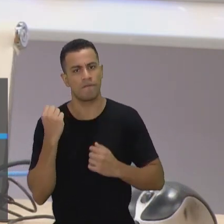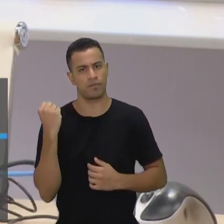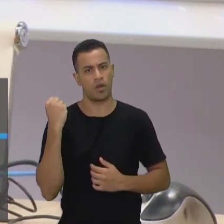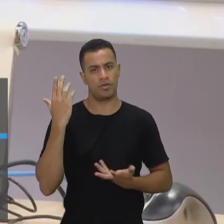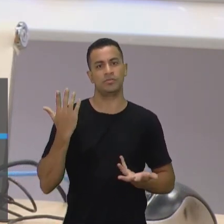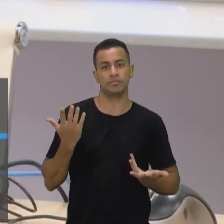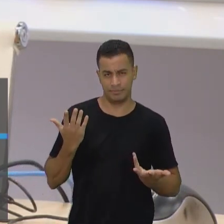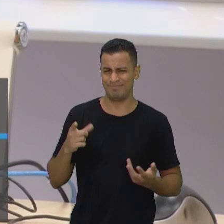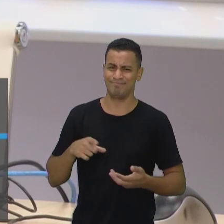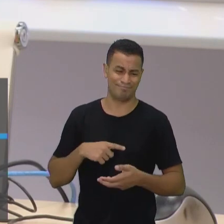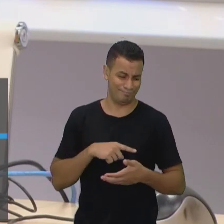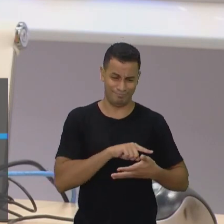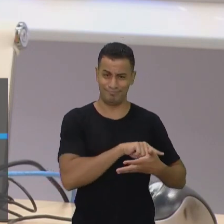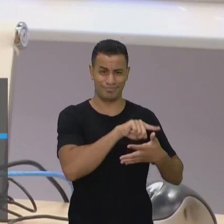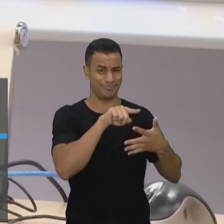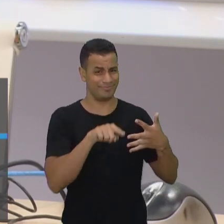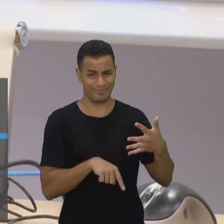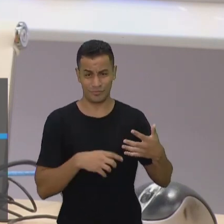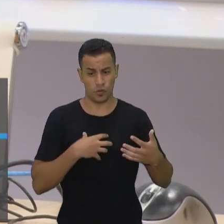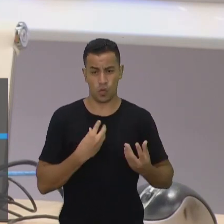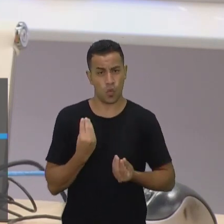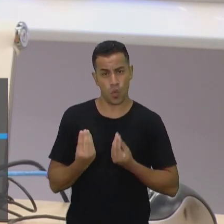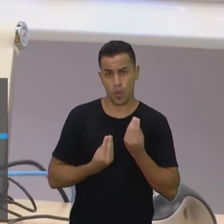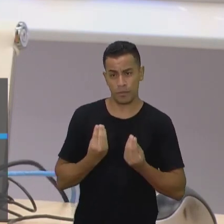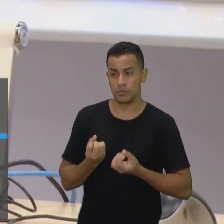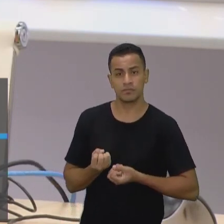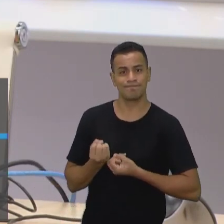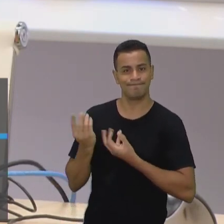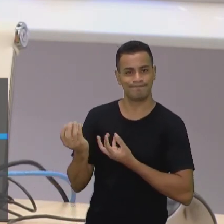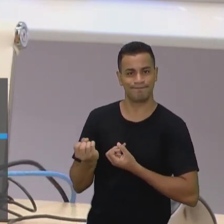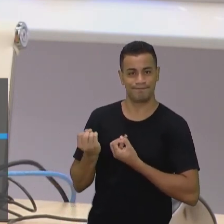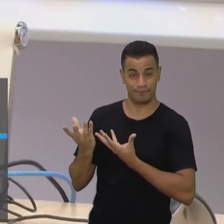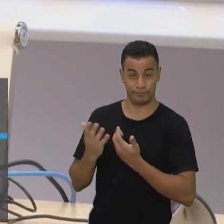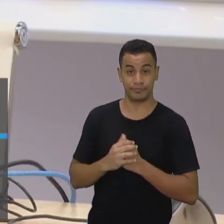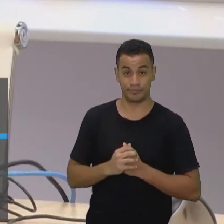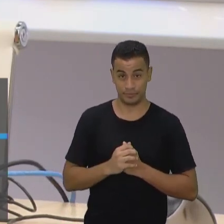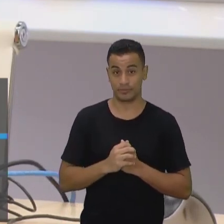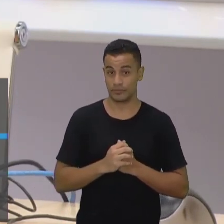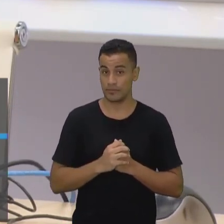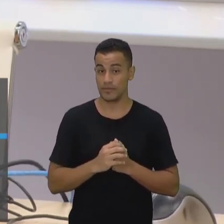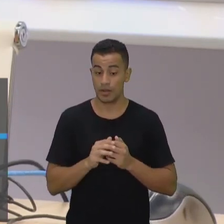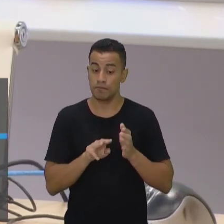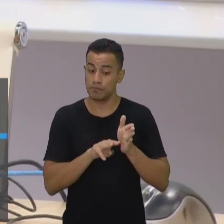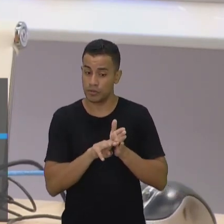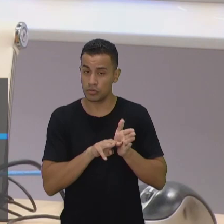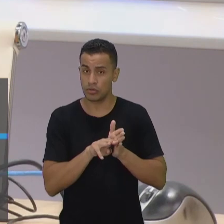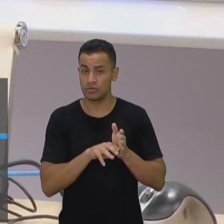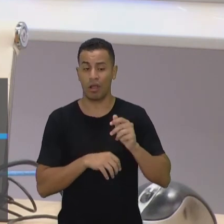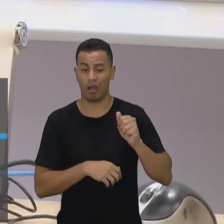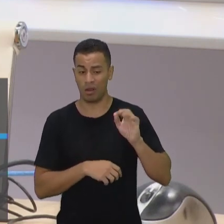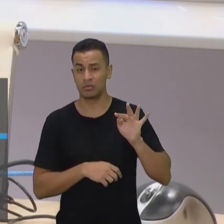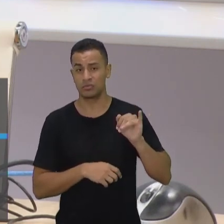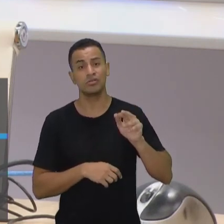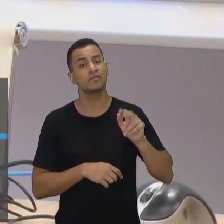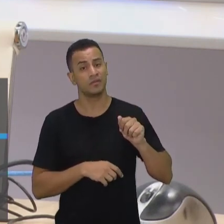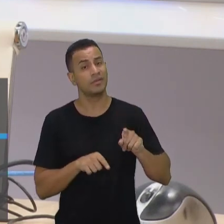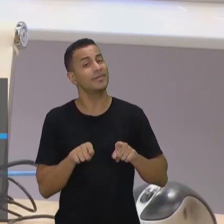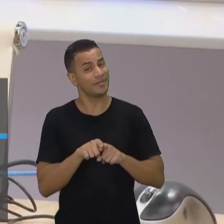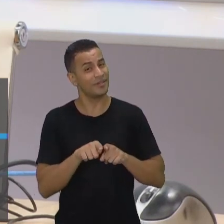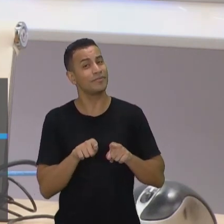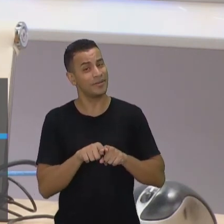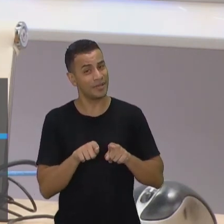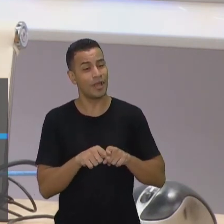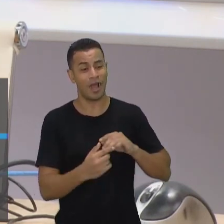conteúdo. E as metodologias ativas, elas entram também para preencher esse campo, nos dar mais condições